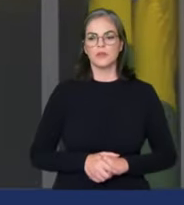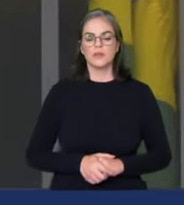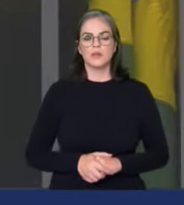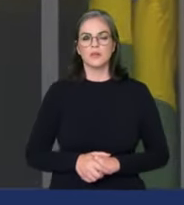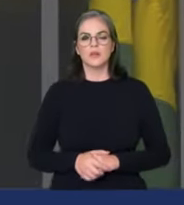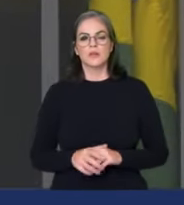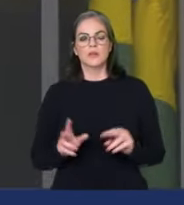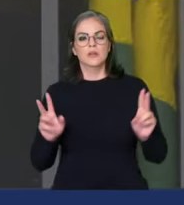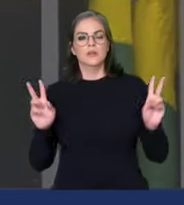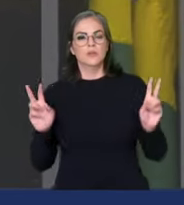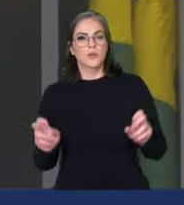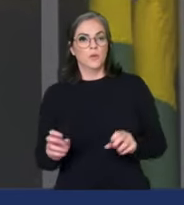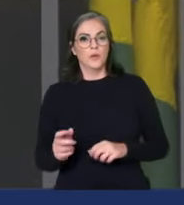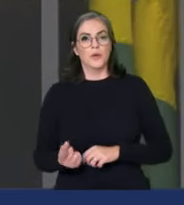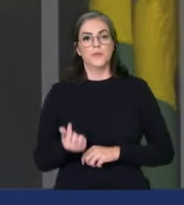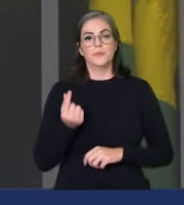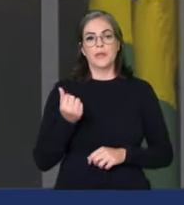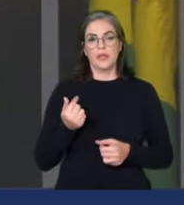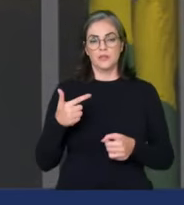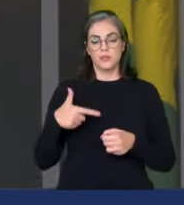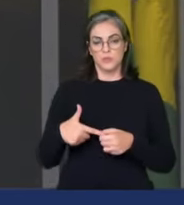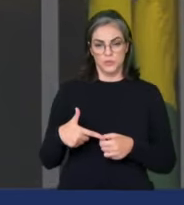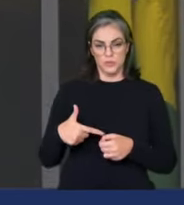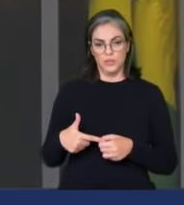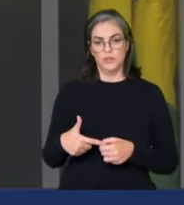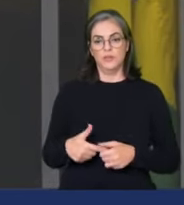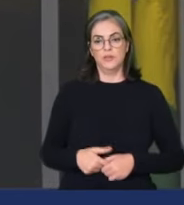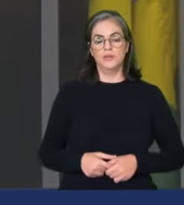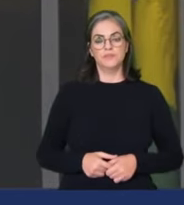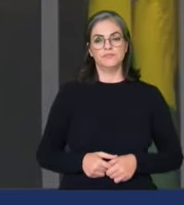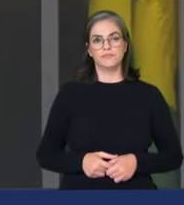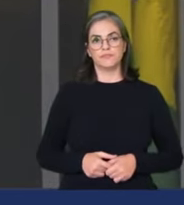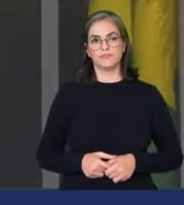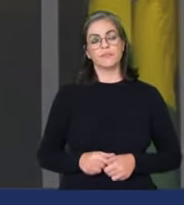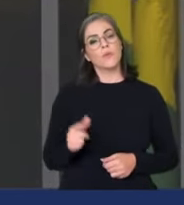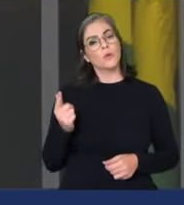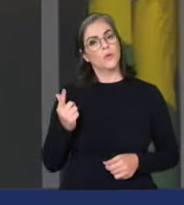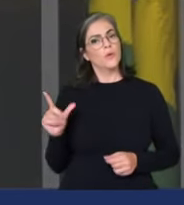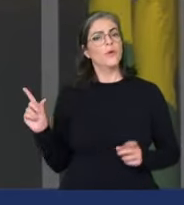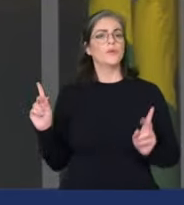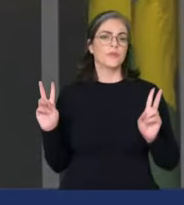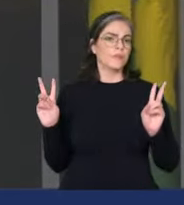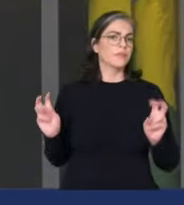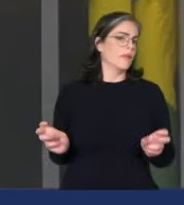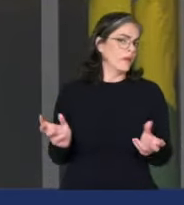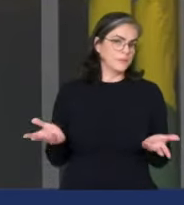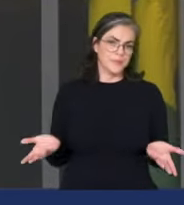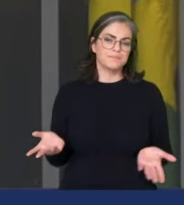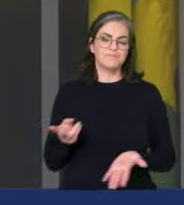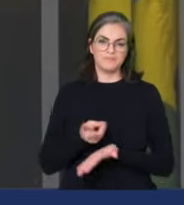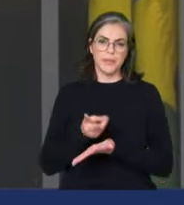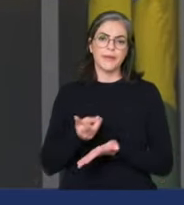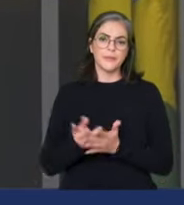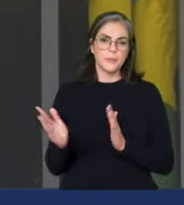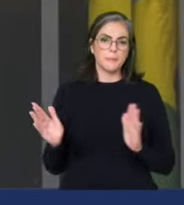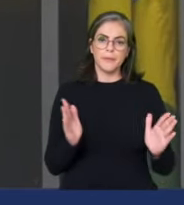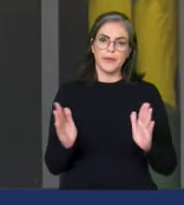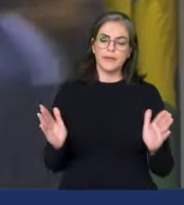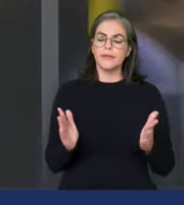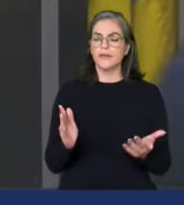ao preço dos combustíveis, é outra situação que, nesse mesmo período, a gente viu o preço dos